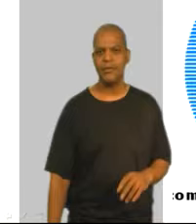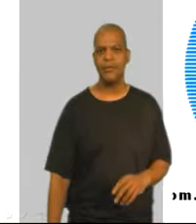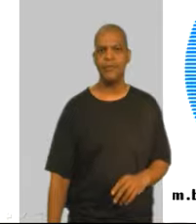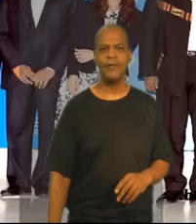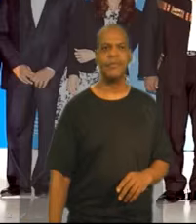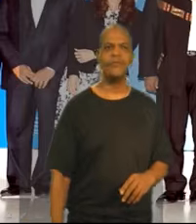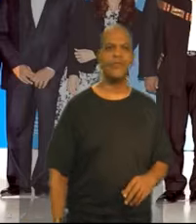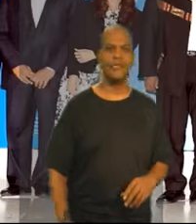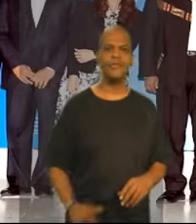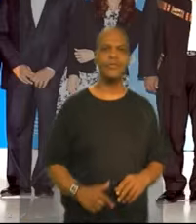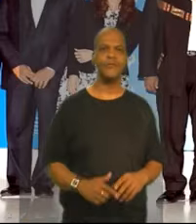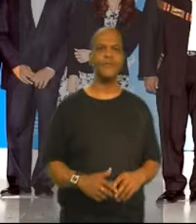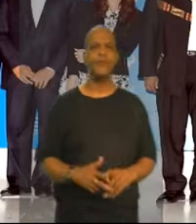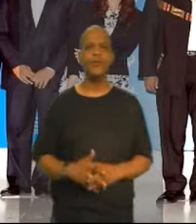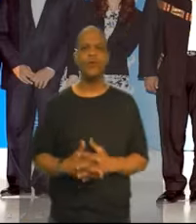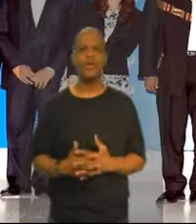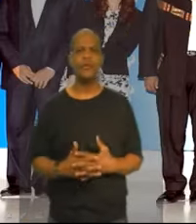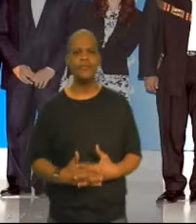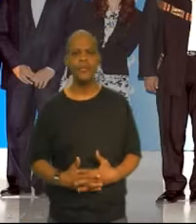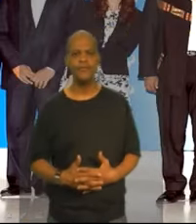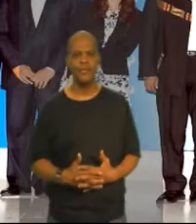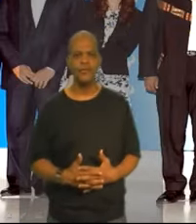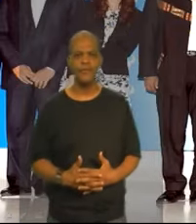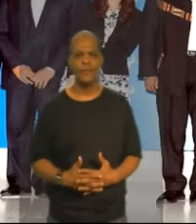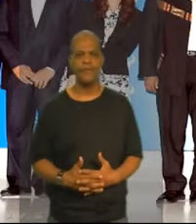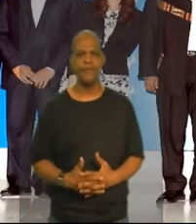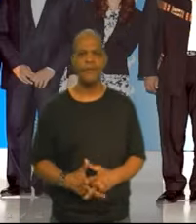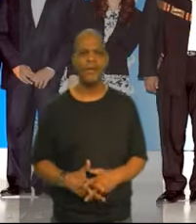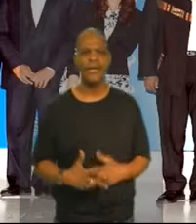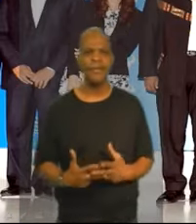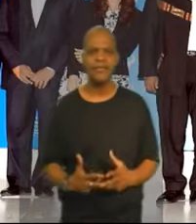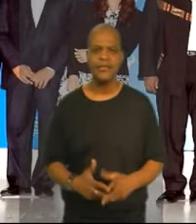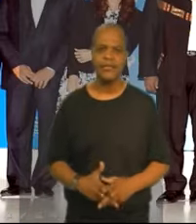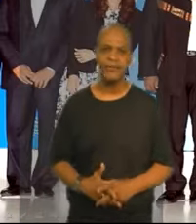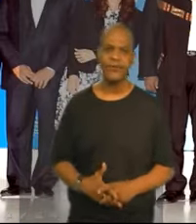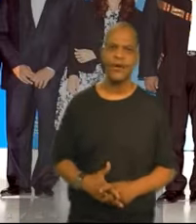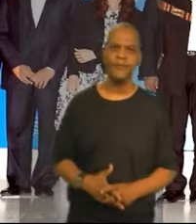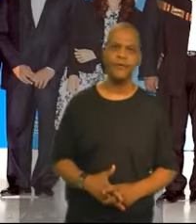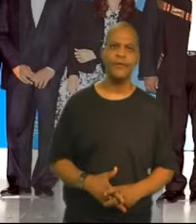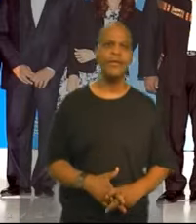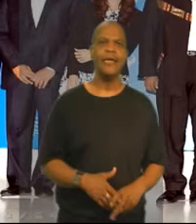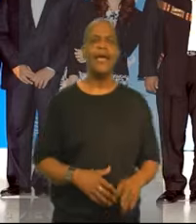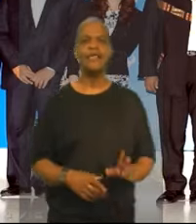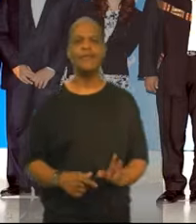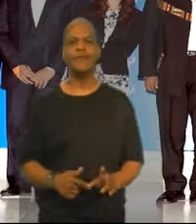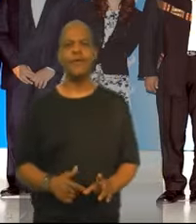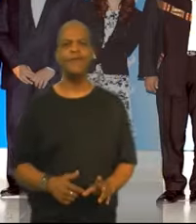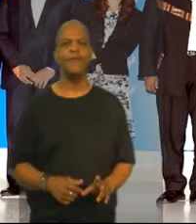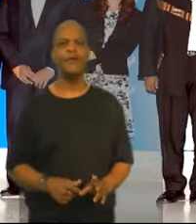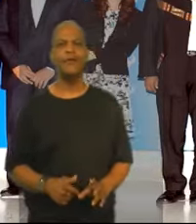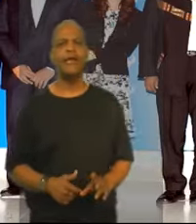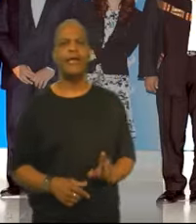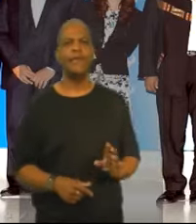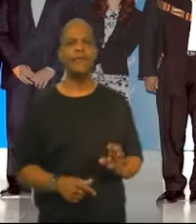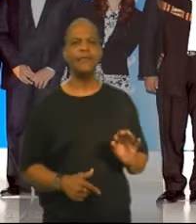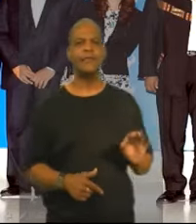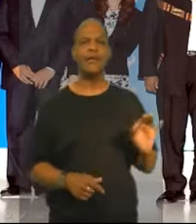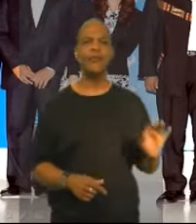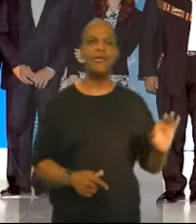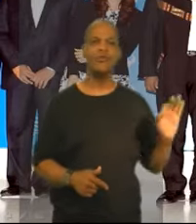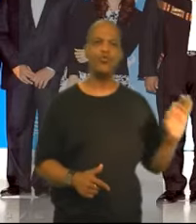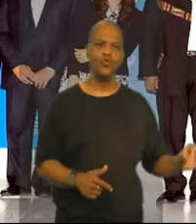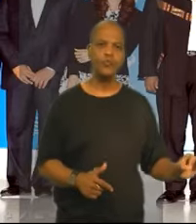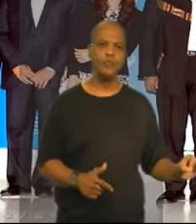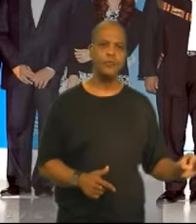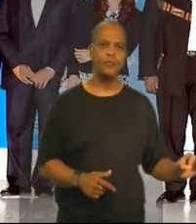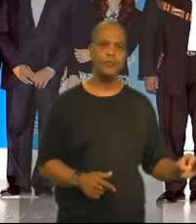entre eles. É uma coisa bastante interessante. O que que nós temos nessa fotografia? O que que representa essa fotografia? Essa fotografia, ela representa